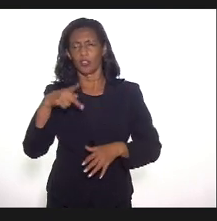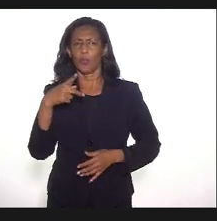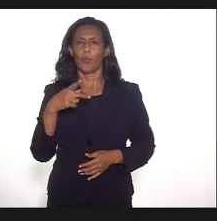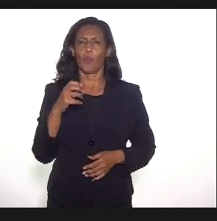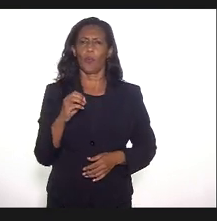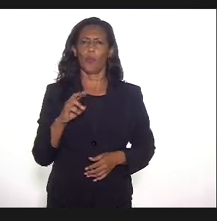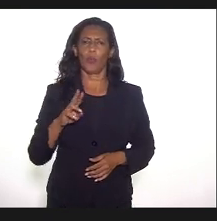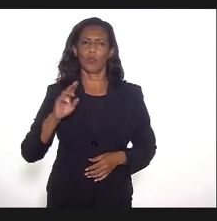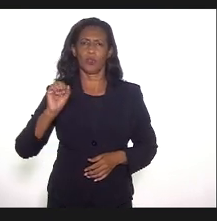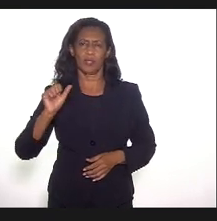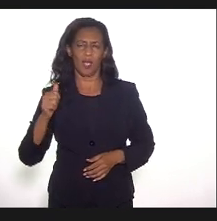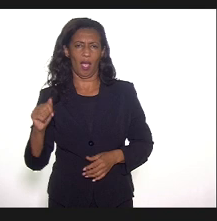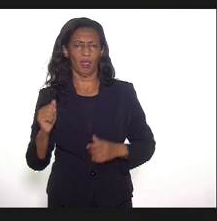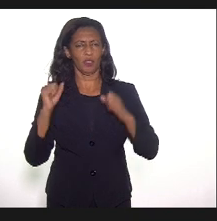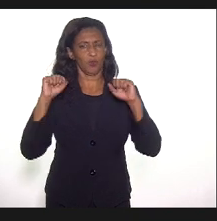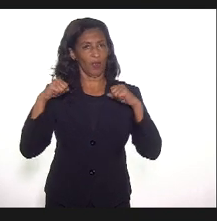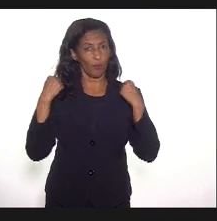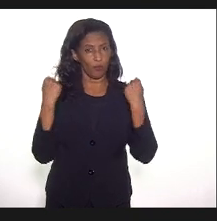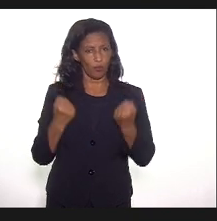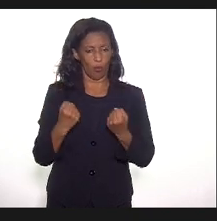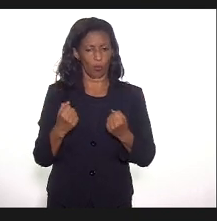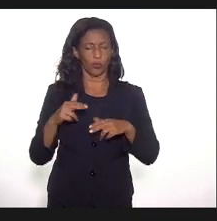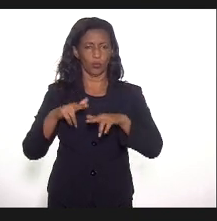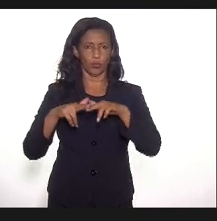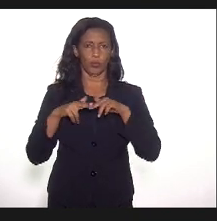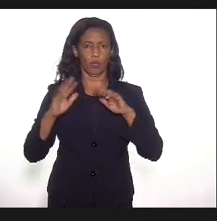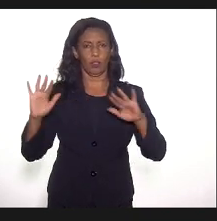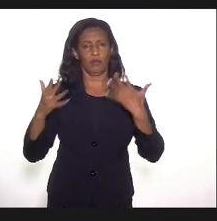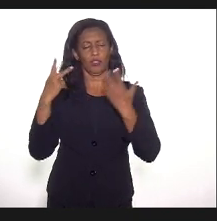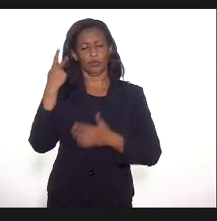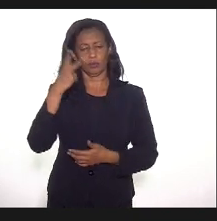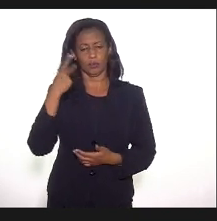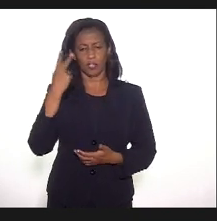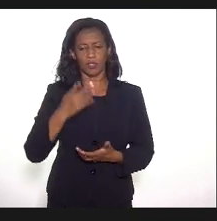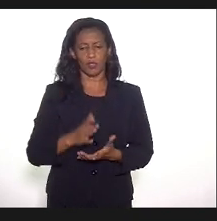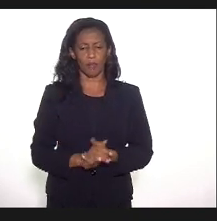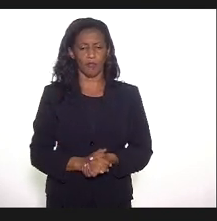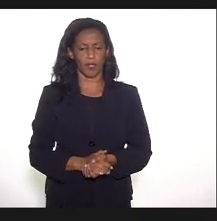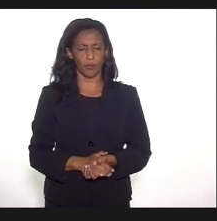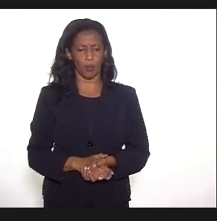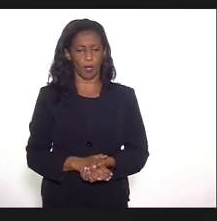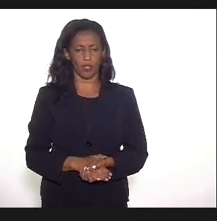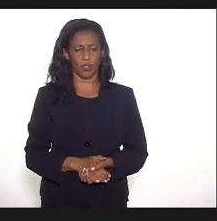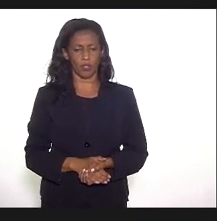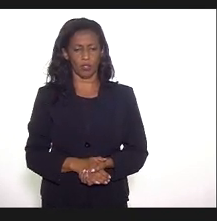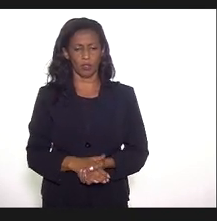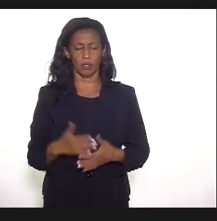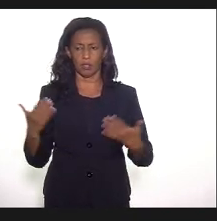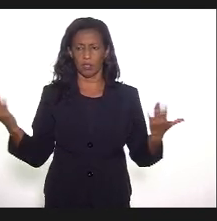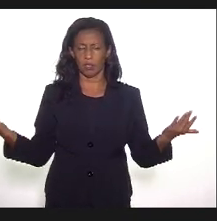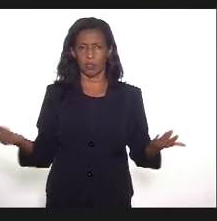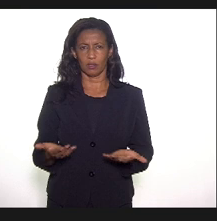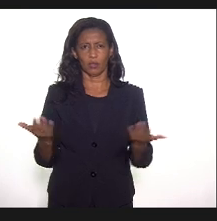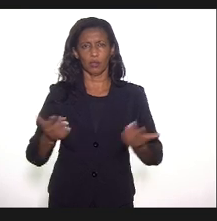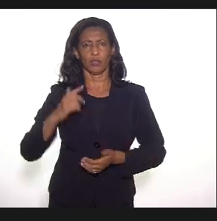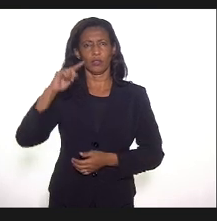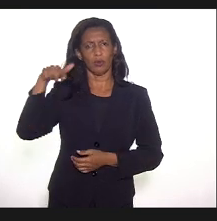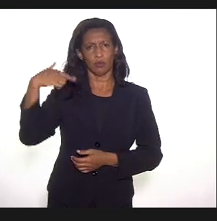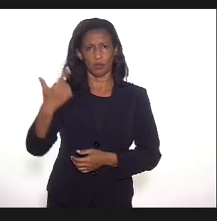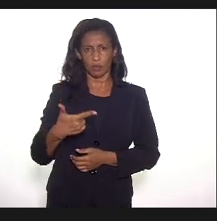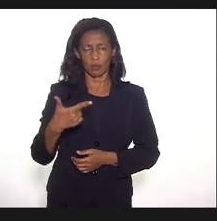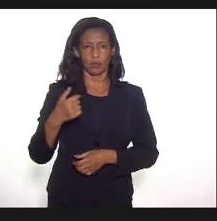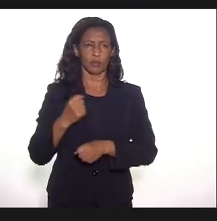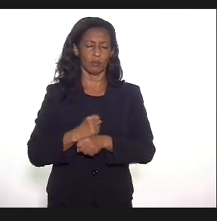pousadas que ficaram fortes por causa da Festa do Tomate. Então, hoje é o segundo ano